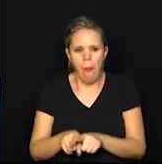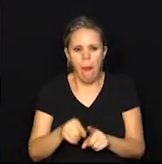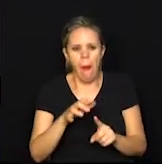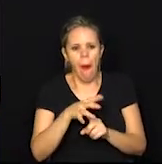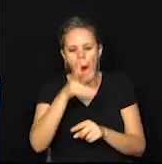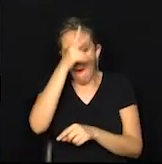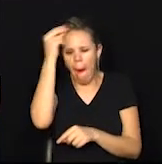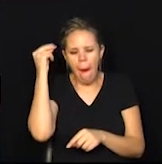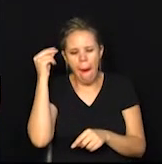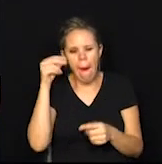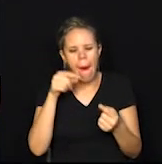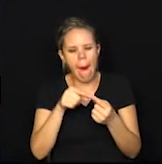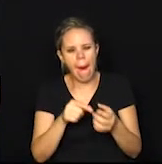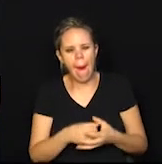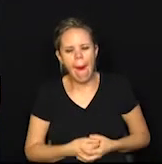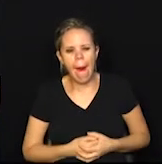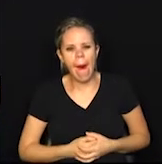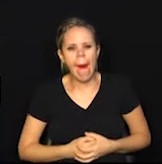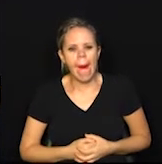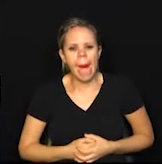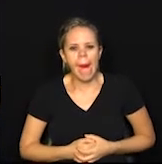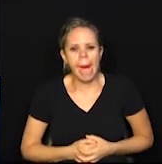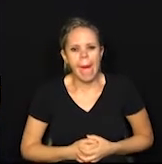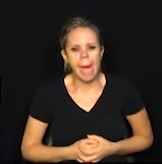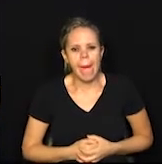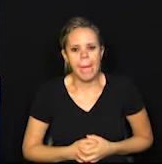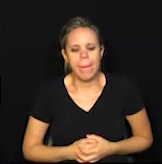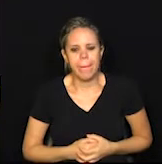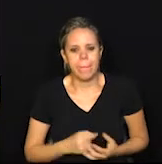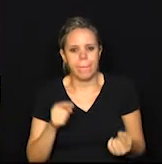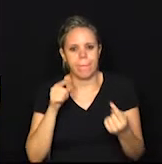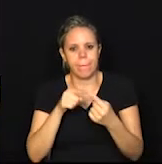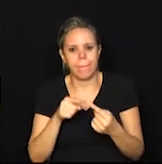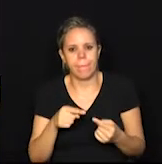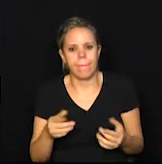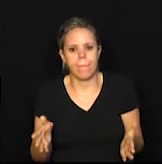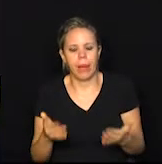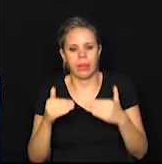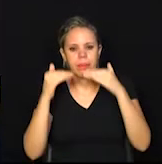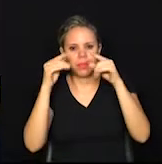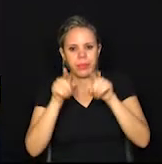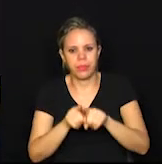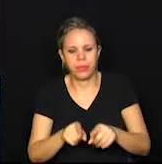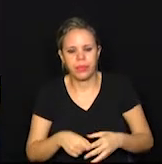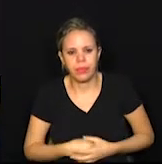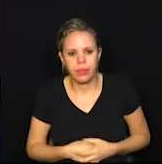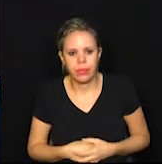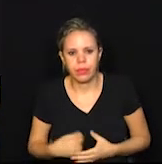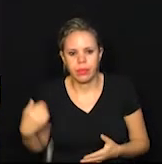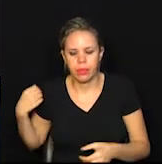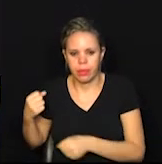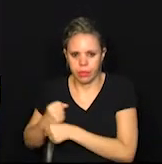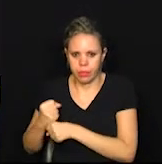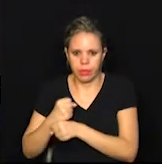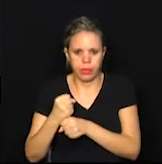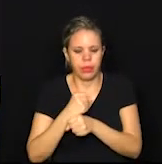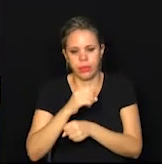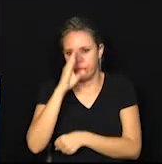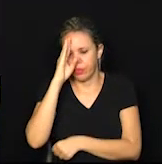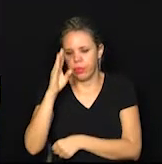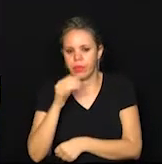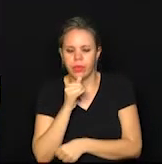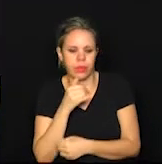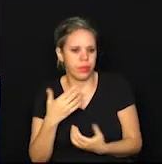públicas, enfim. Outro mote que foi muito enaltecido esses últimos anos, principalmente